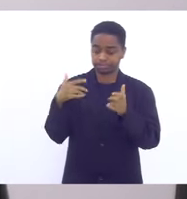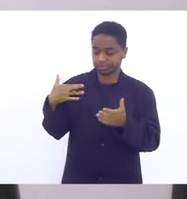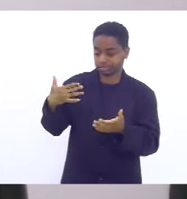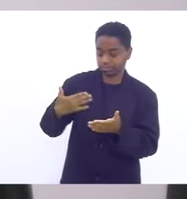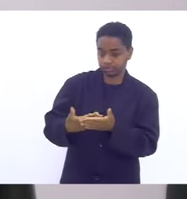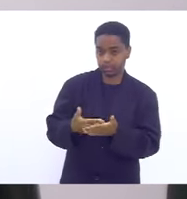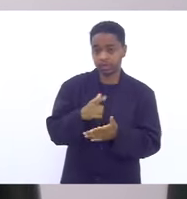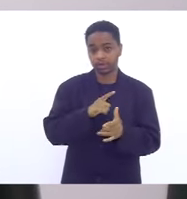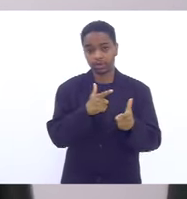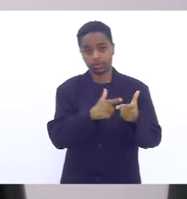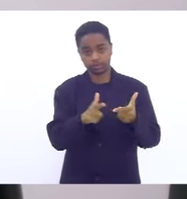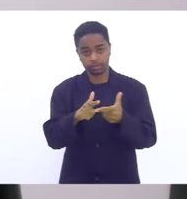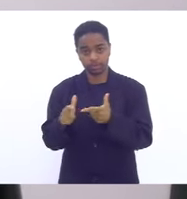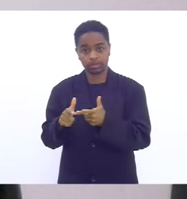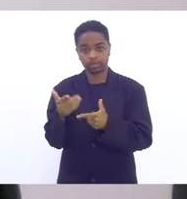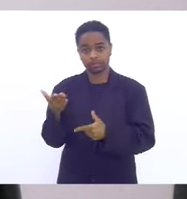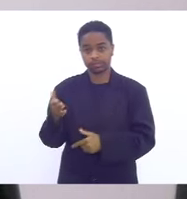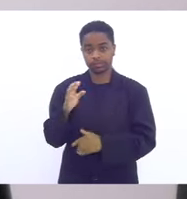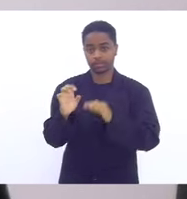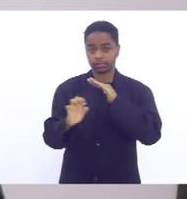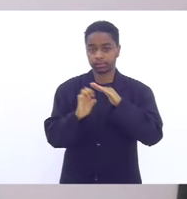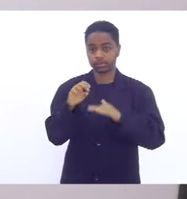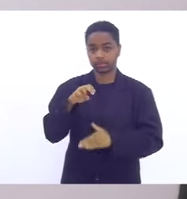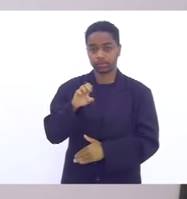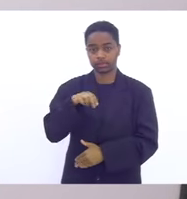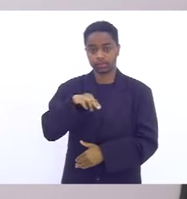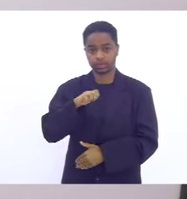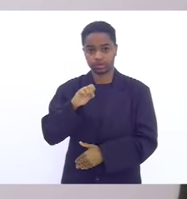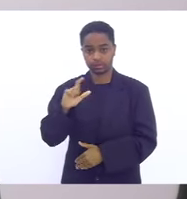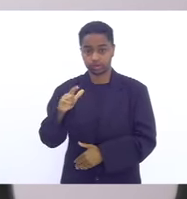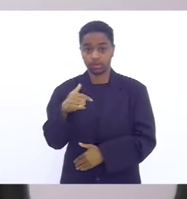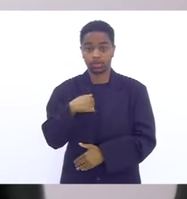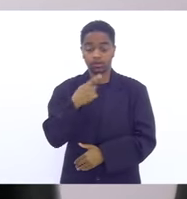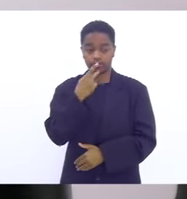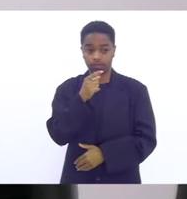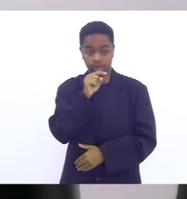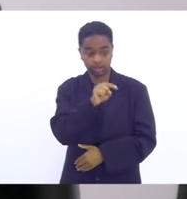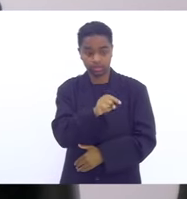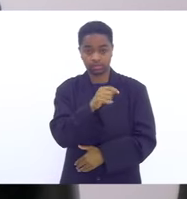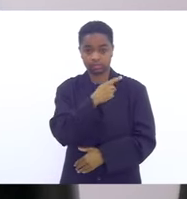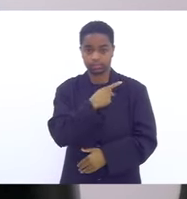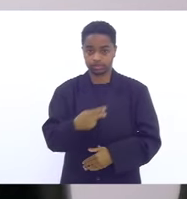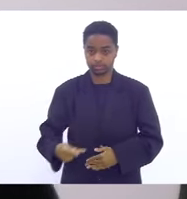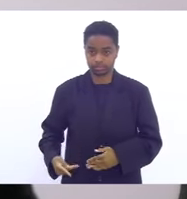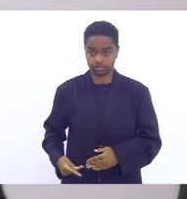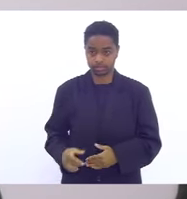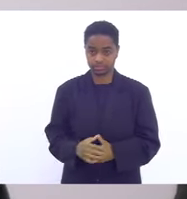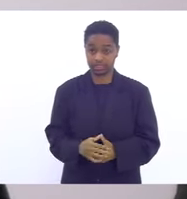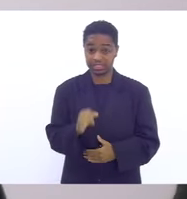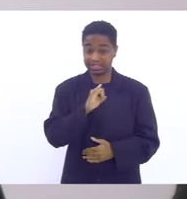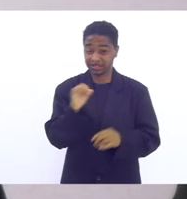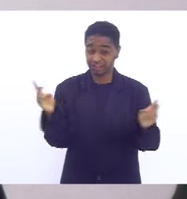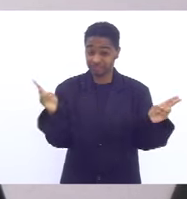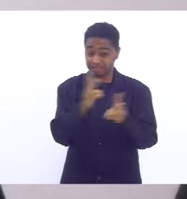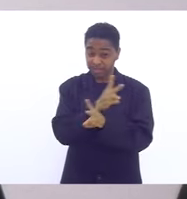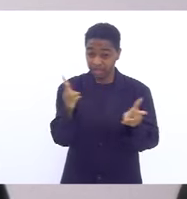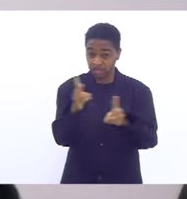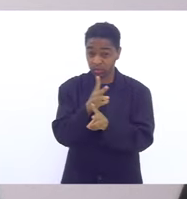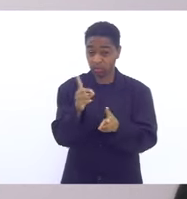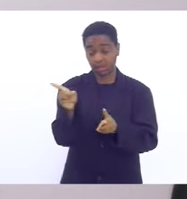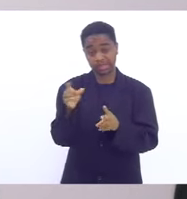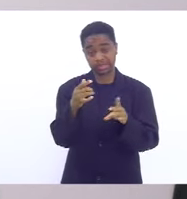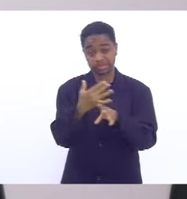tendo problemas com a empresa Enel. E eu falo uma coisa para a senhora, senhora presidente. Ventou na cidade,